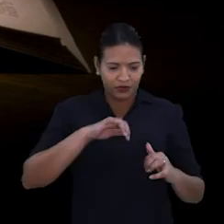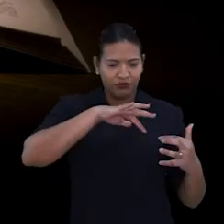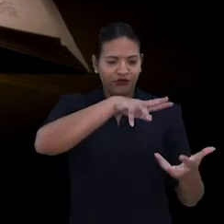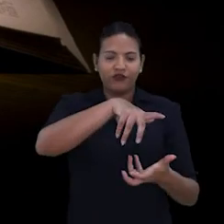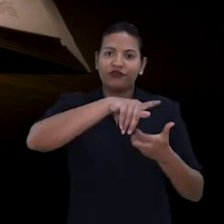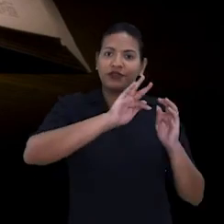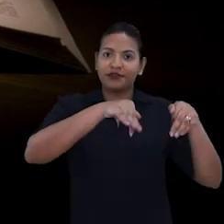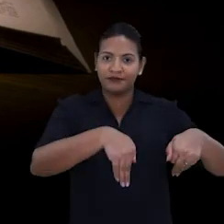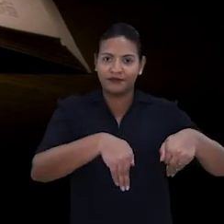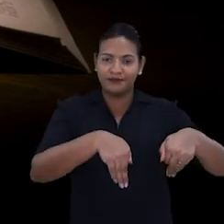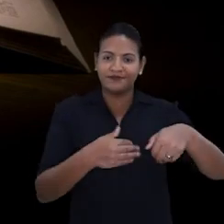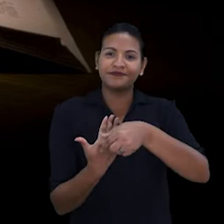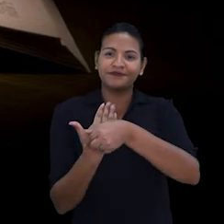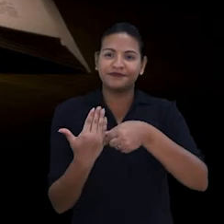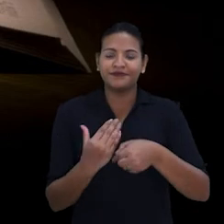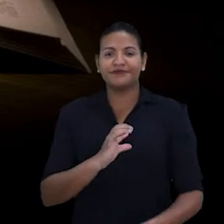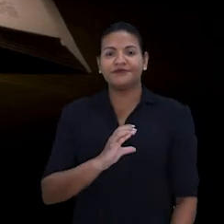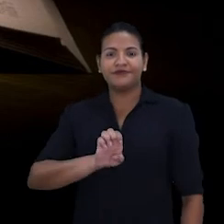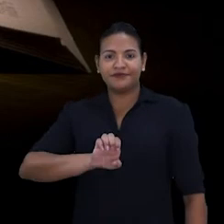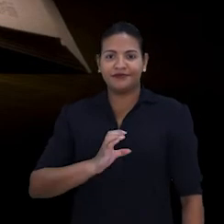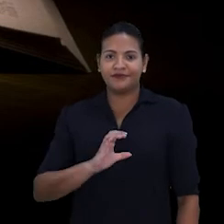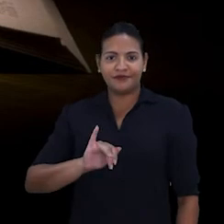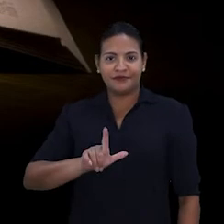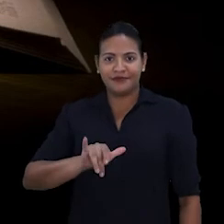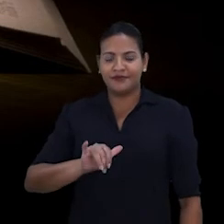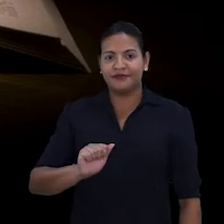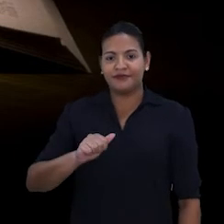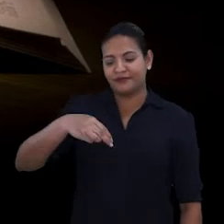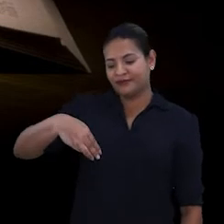O Fim do Mundo Cecília Meireles